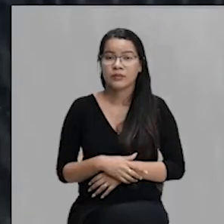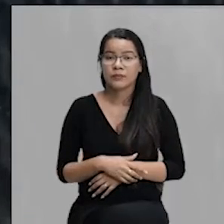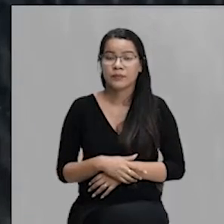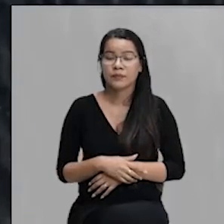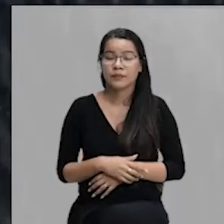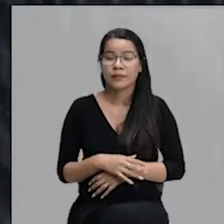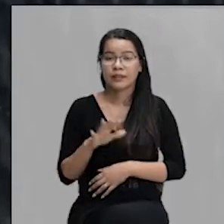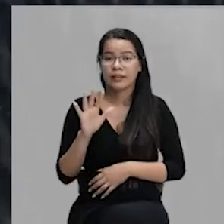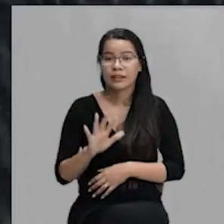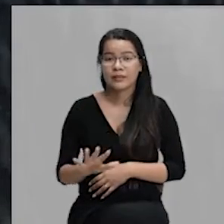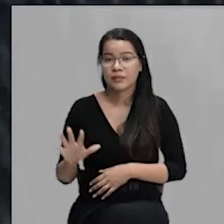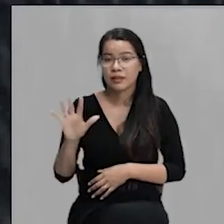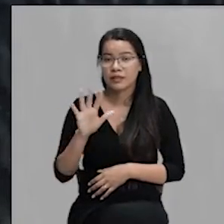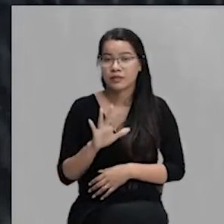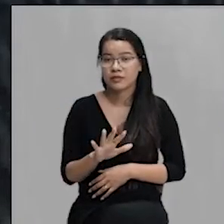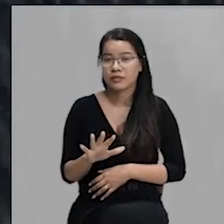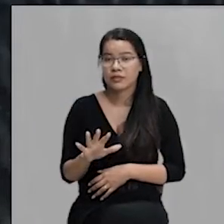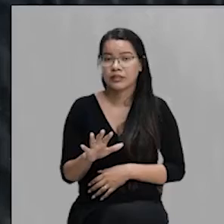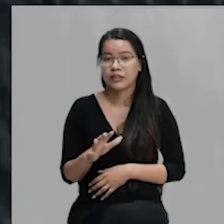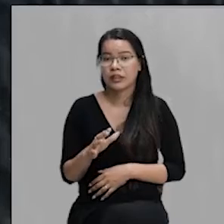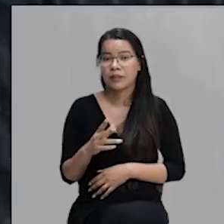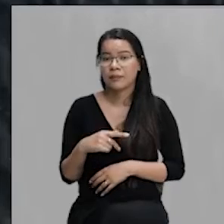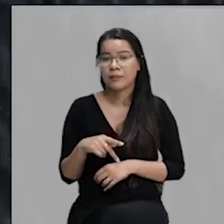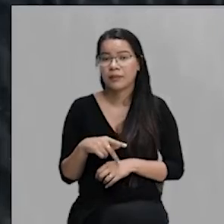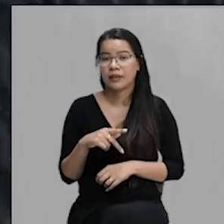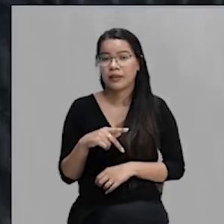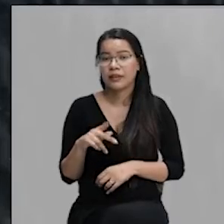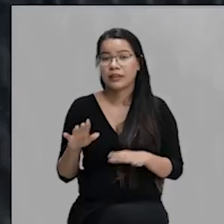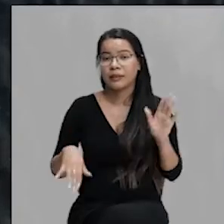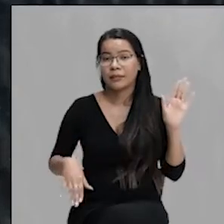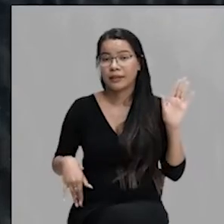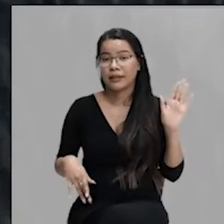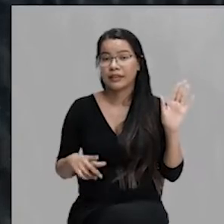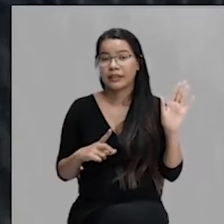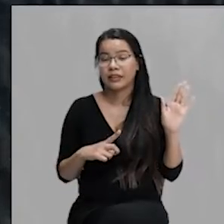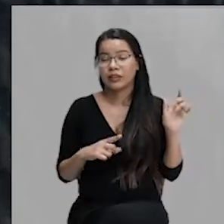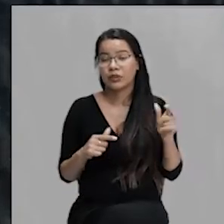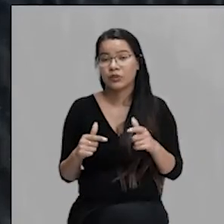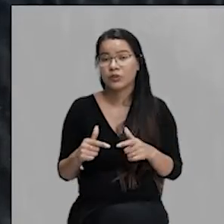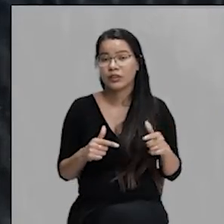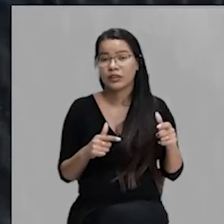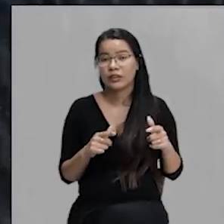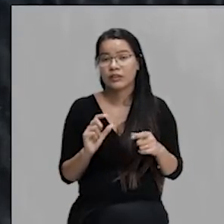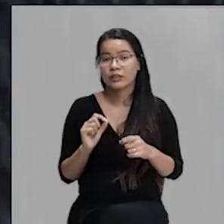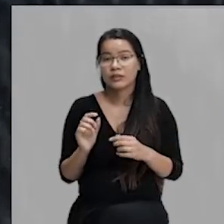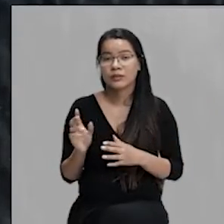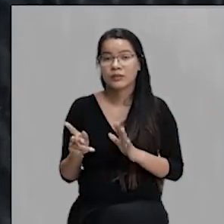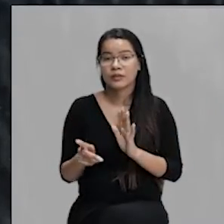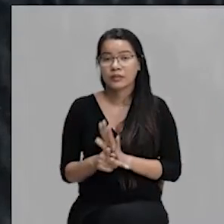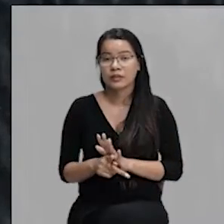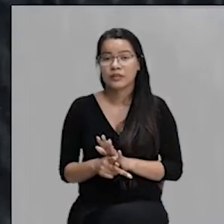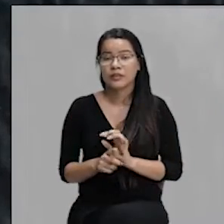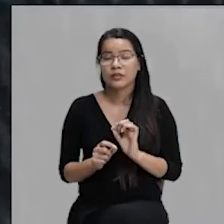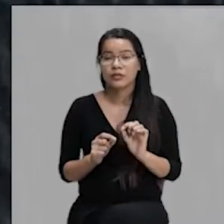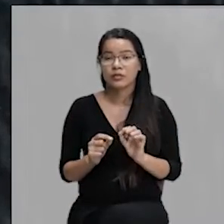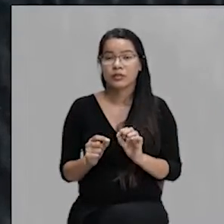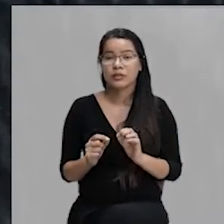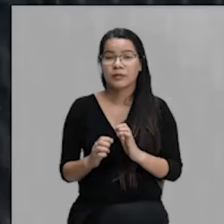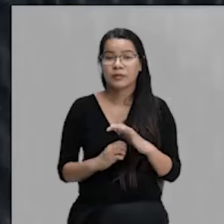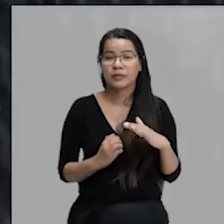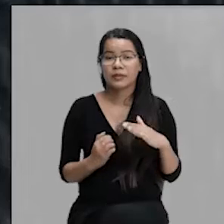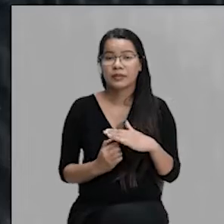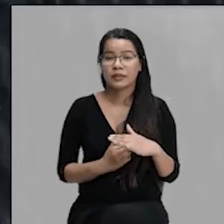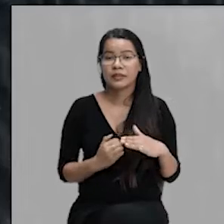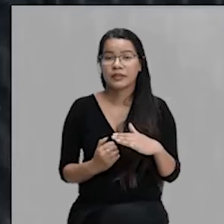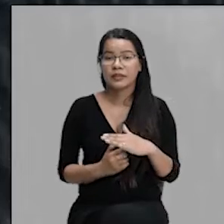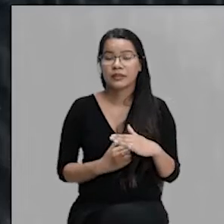alguns espaços da orla, da praia, né? Tem espaços ali que são mantidos por empresas privadas, entendeu? É